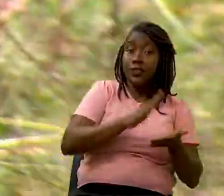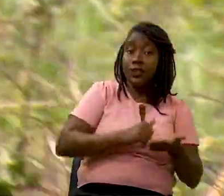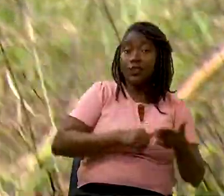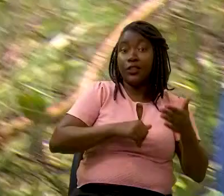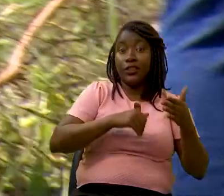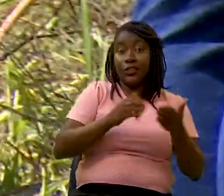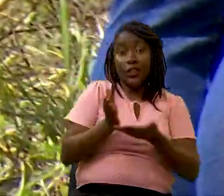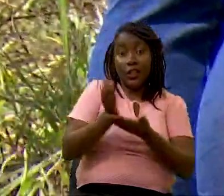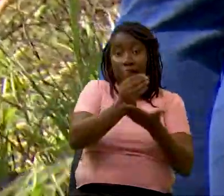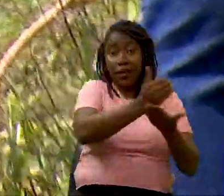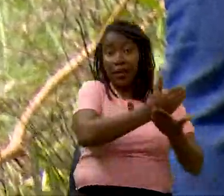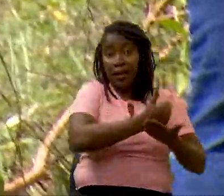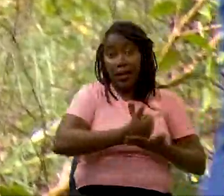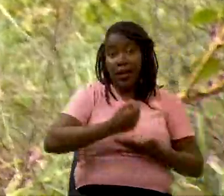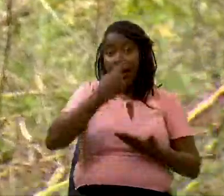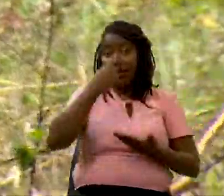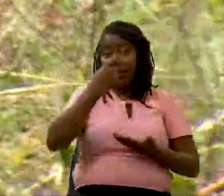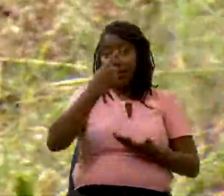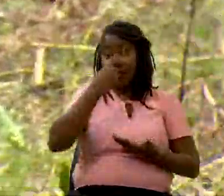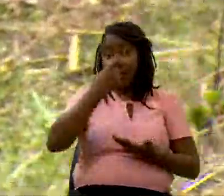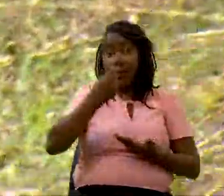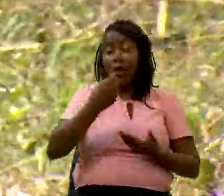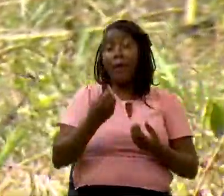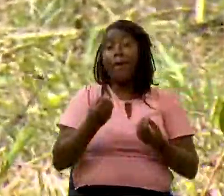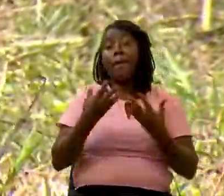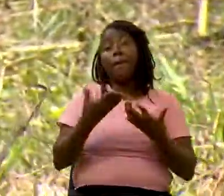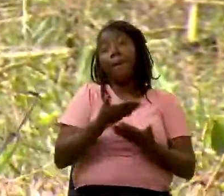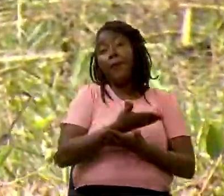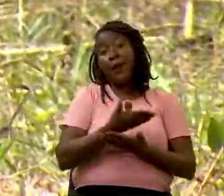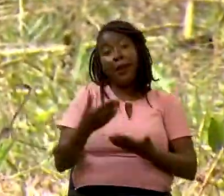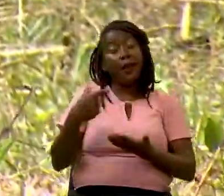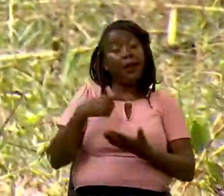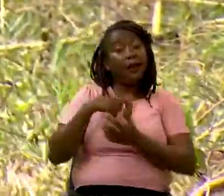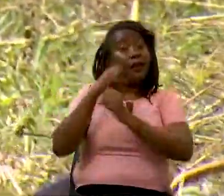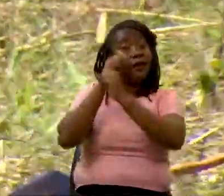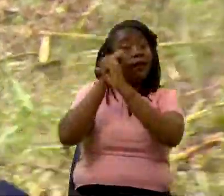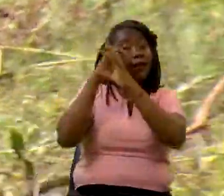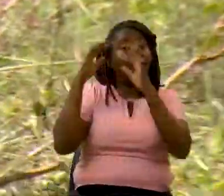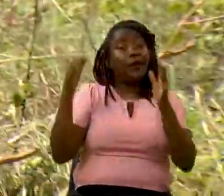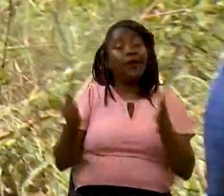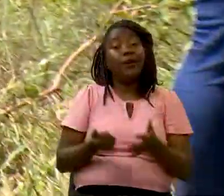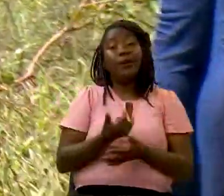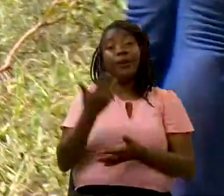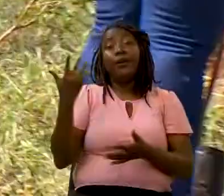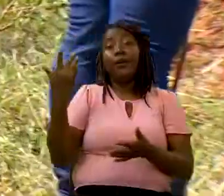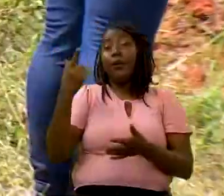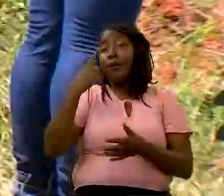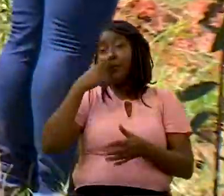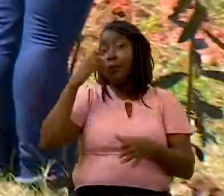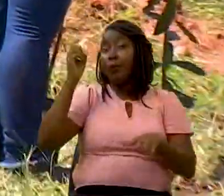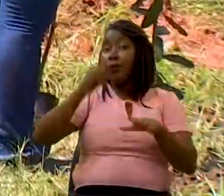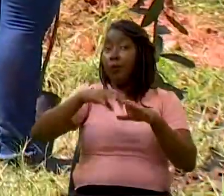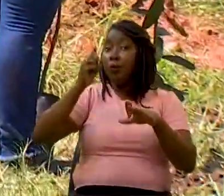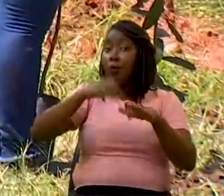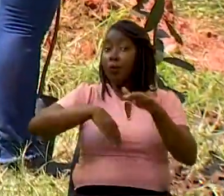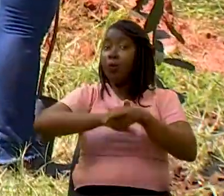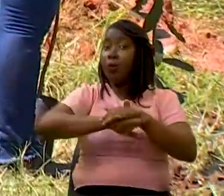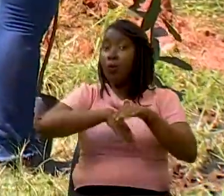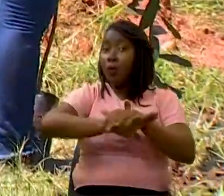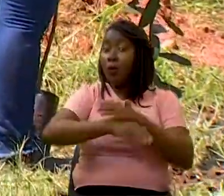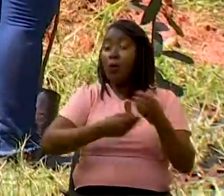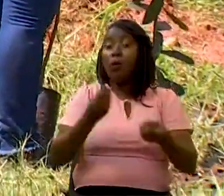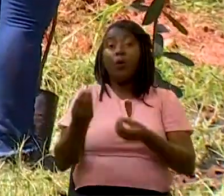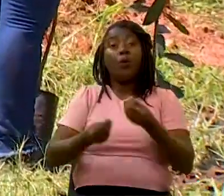retirada e recolhimento desse lixo, desse entulho junto com eles, para que eles, inclusive, tivessem dimensão, né, do tanto de entulho que estava sendo